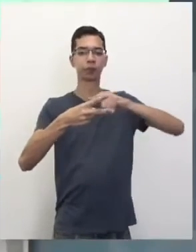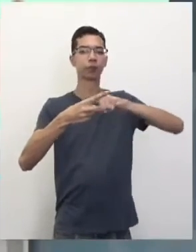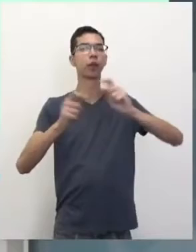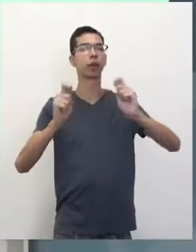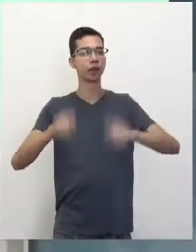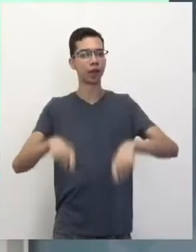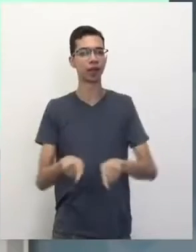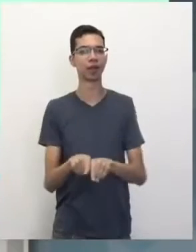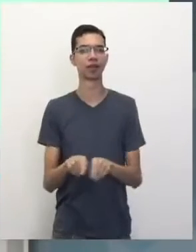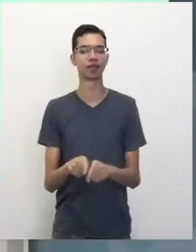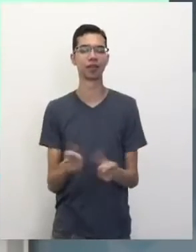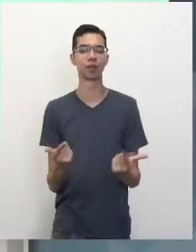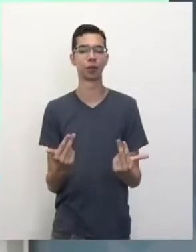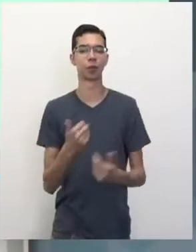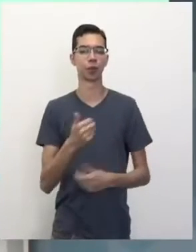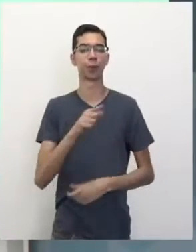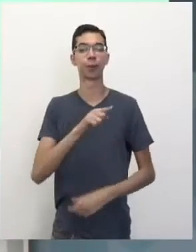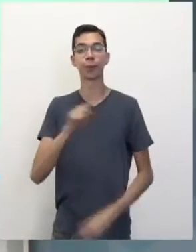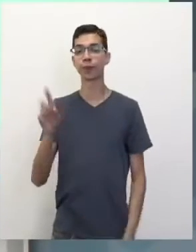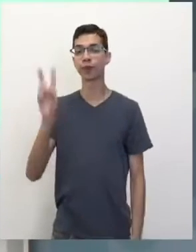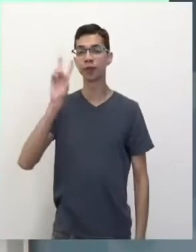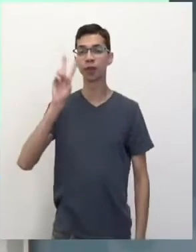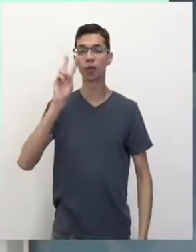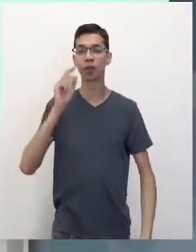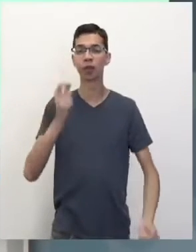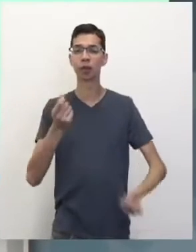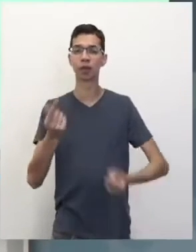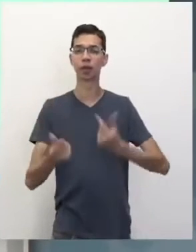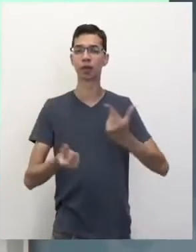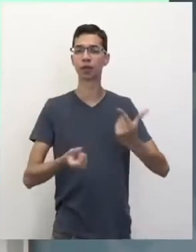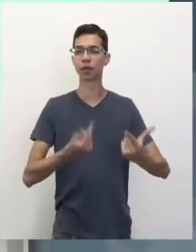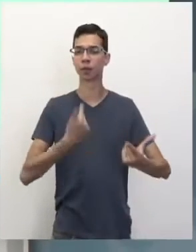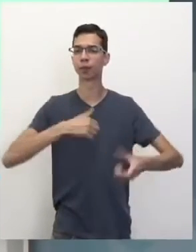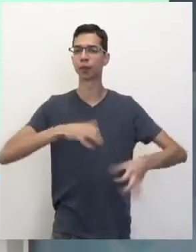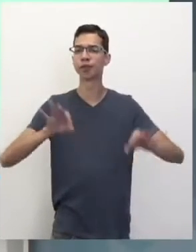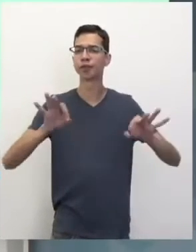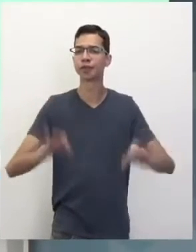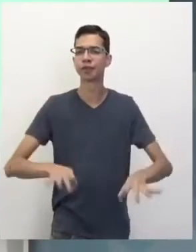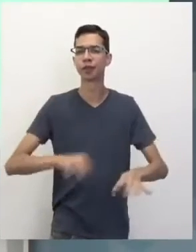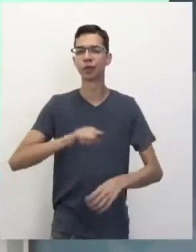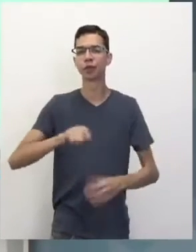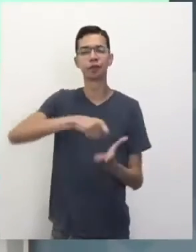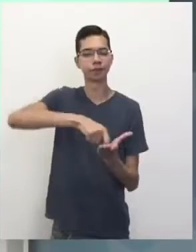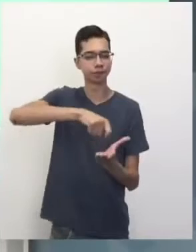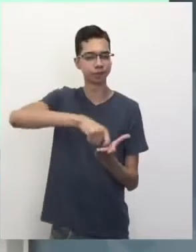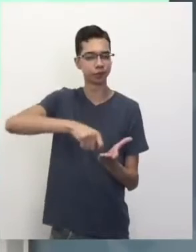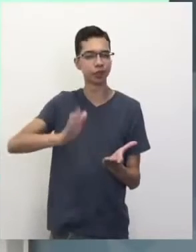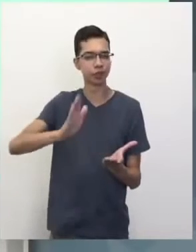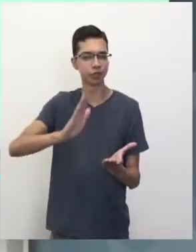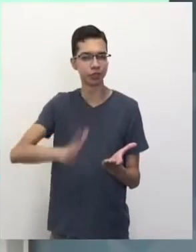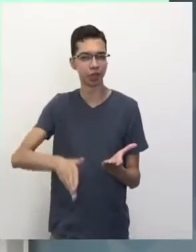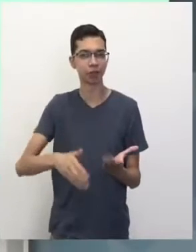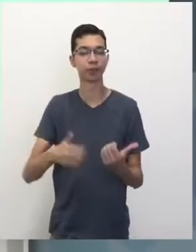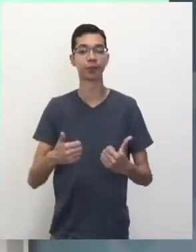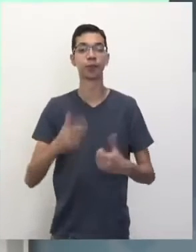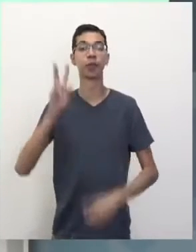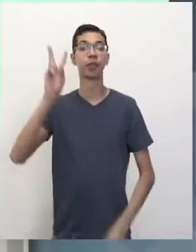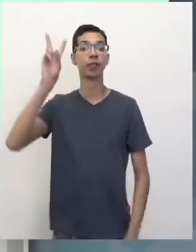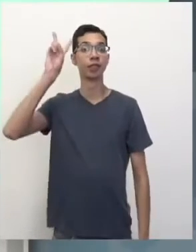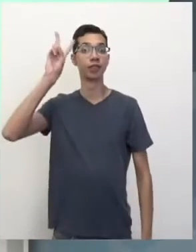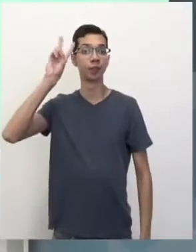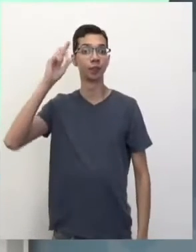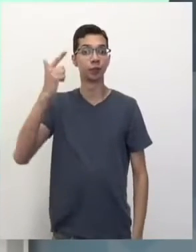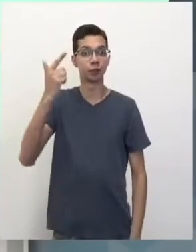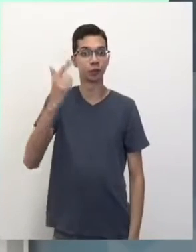ângulos, né, só para relembrar algumas classificações, eu tenho certeza que você já tem anotado no caderno, então só para relembrar aí, a